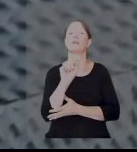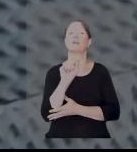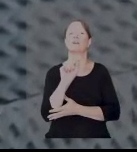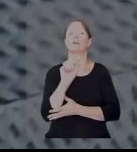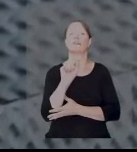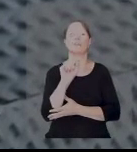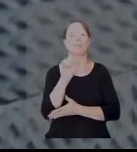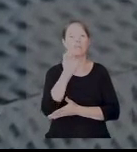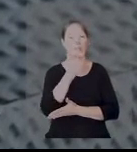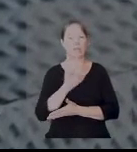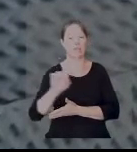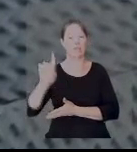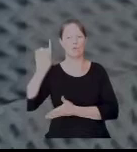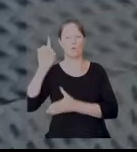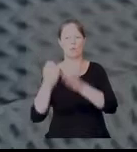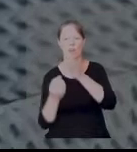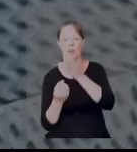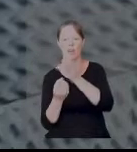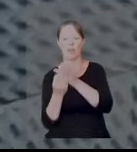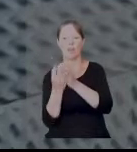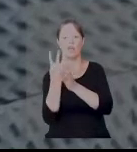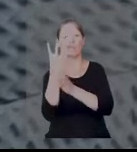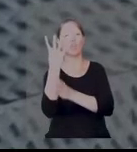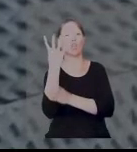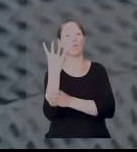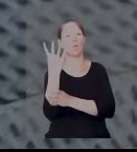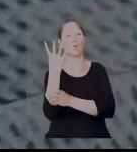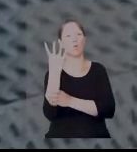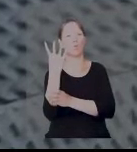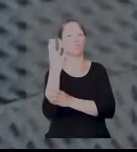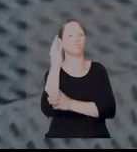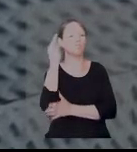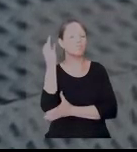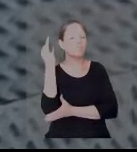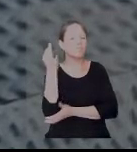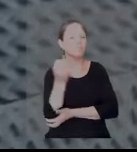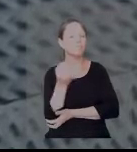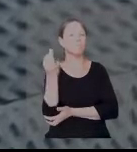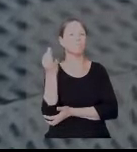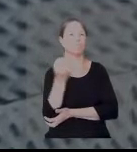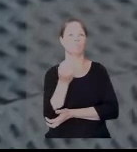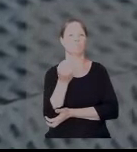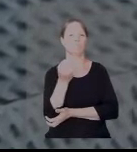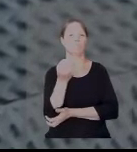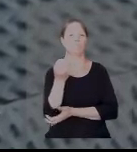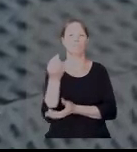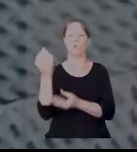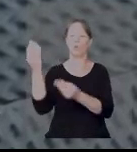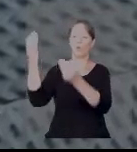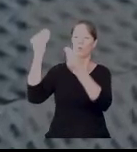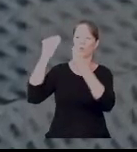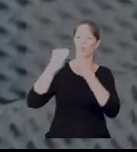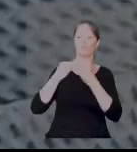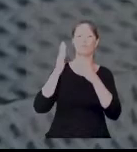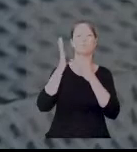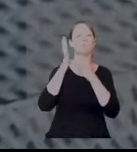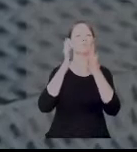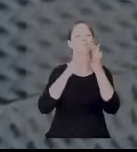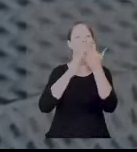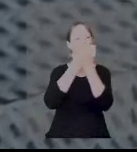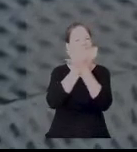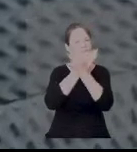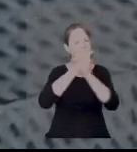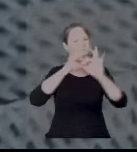estas. Ele nos criou como criaturas assombrosamente maravilhosas. Nos deu o Salvador